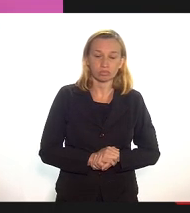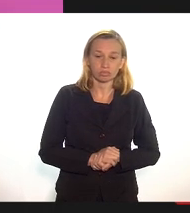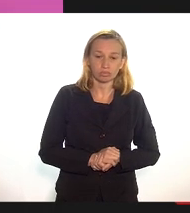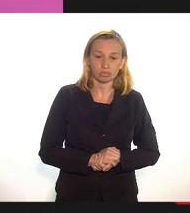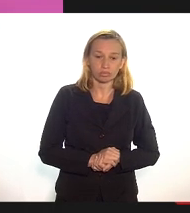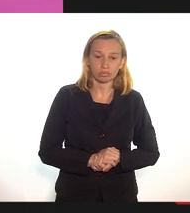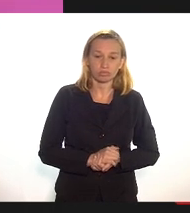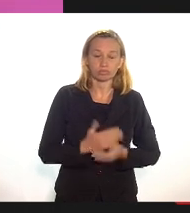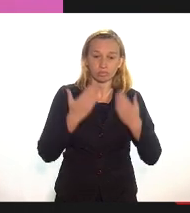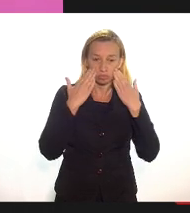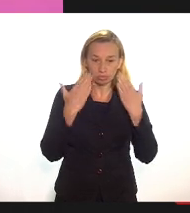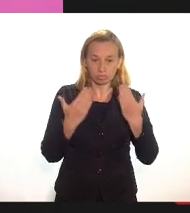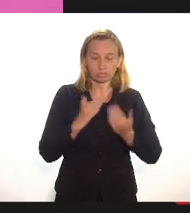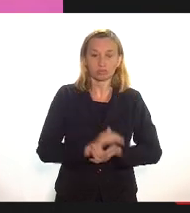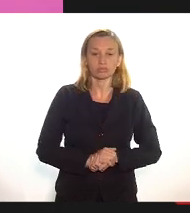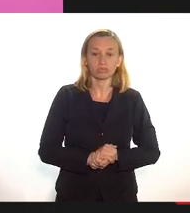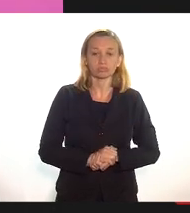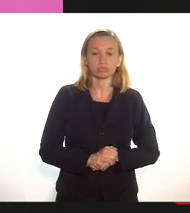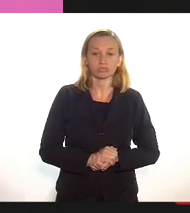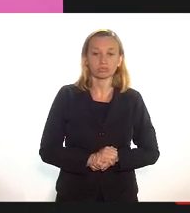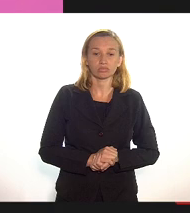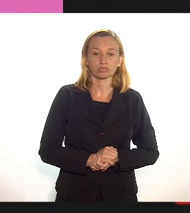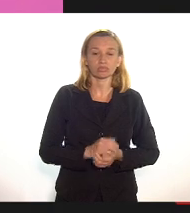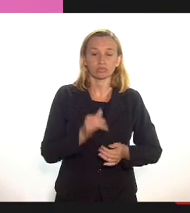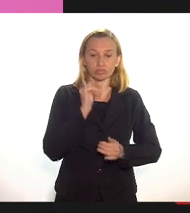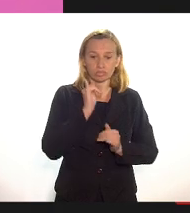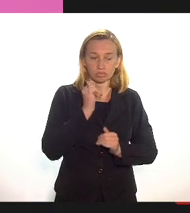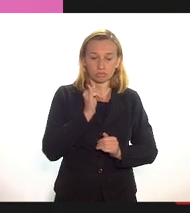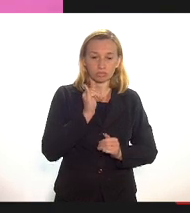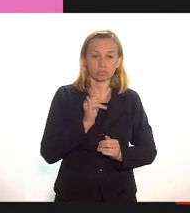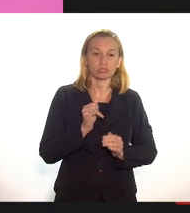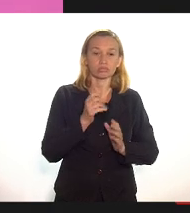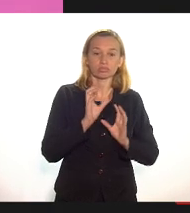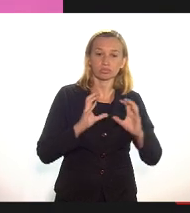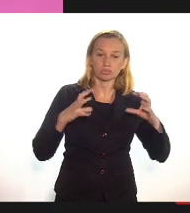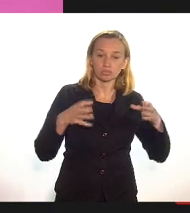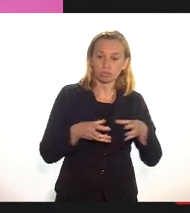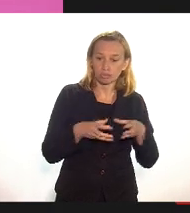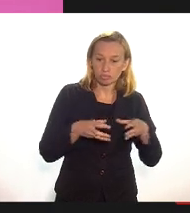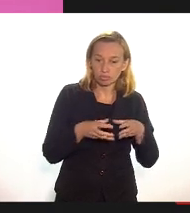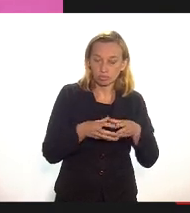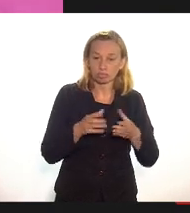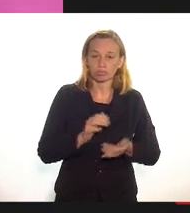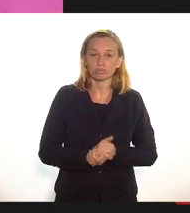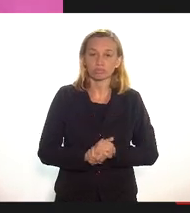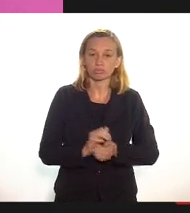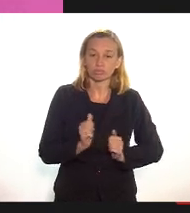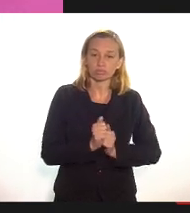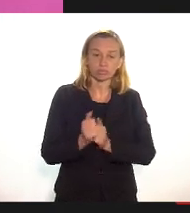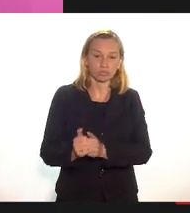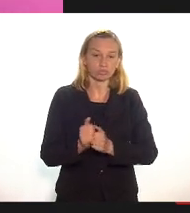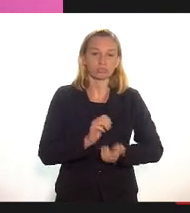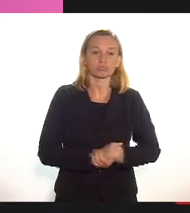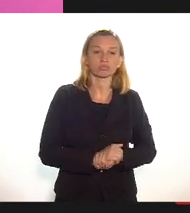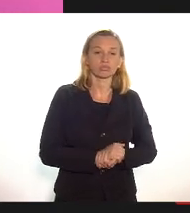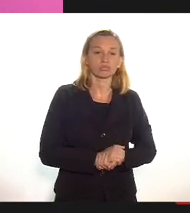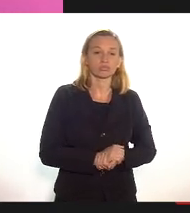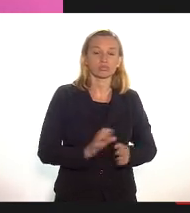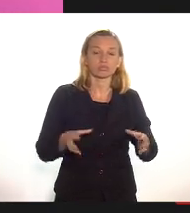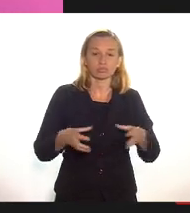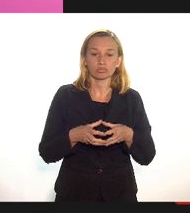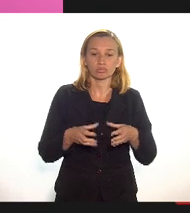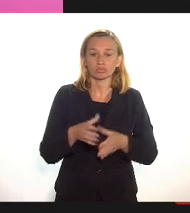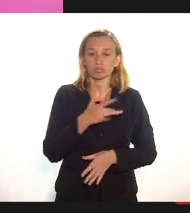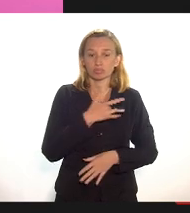Nós vamos apresentar esse relatório dessa comissão e esses encaminhamentos serão feitos pela Comissão